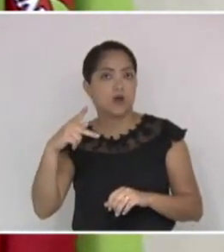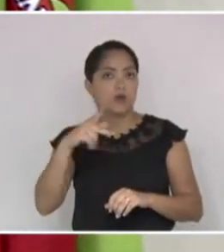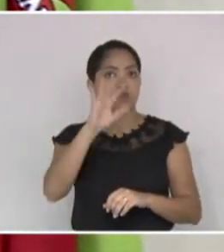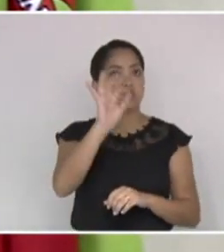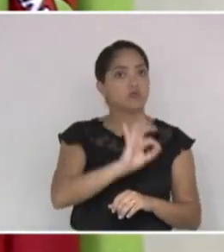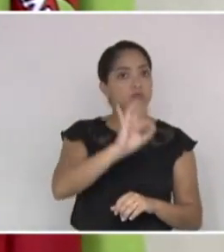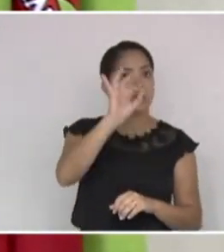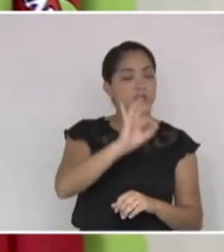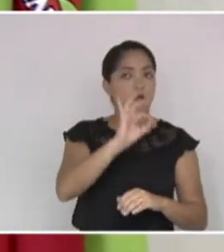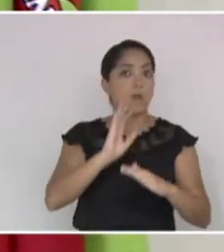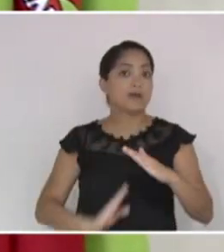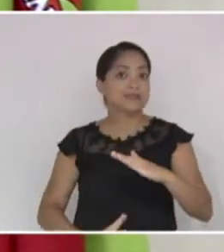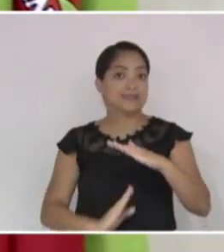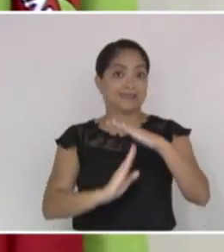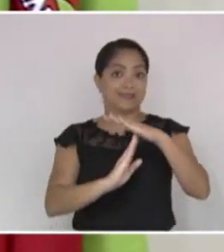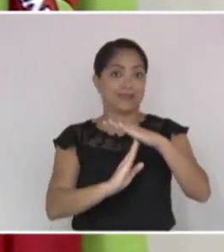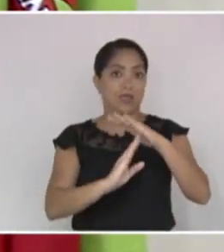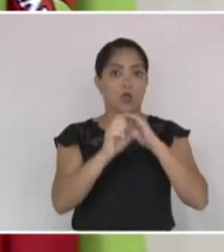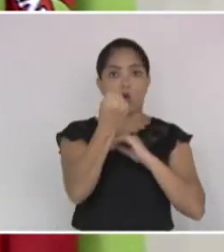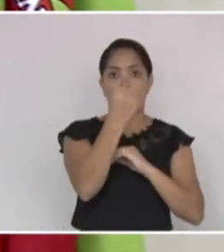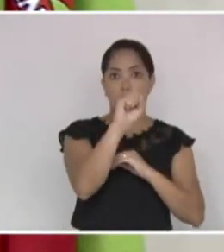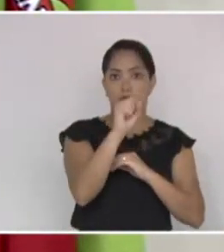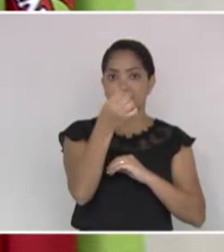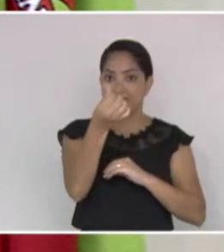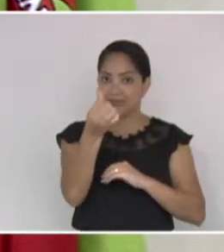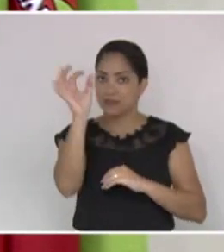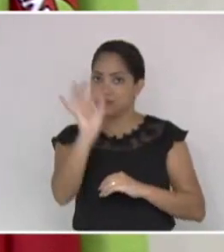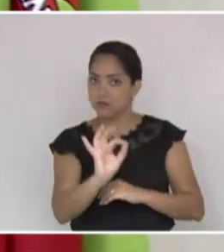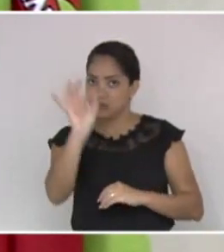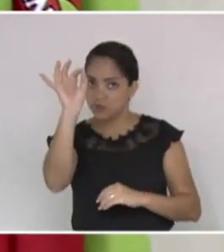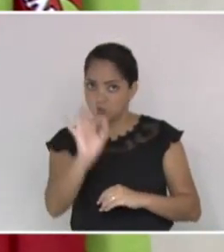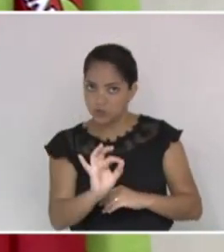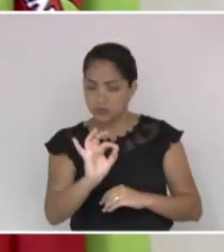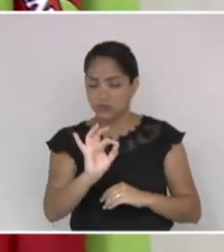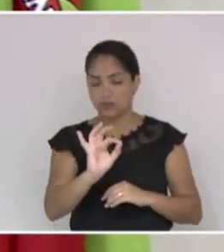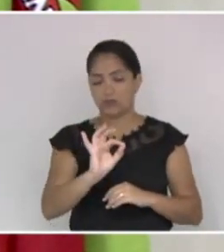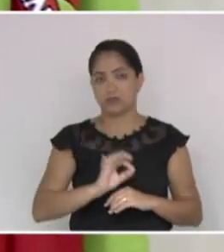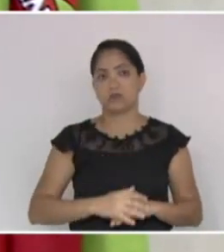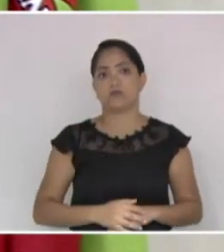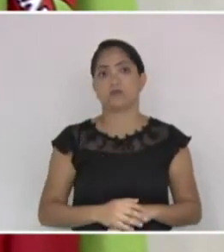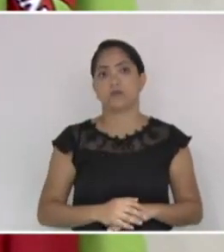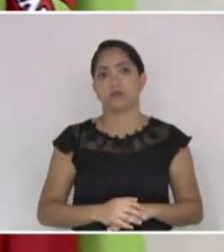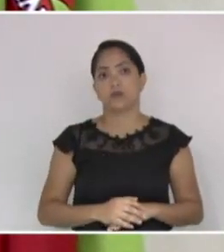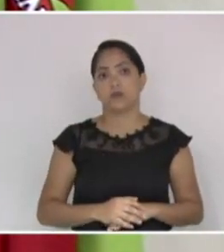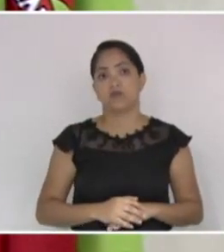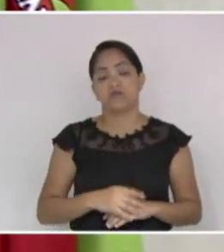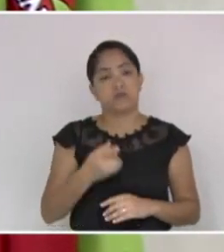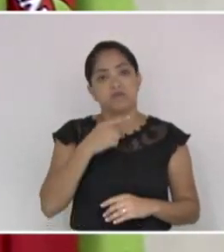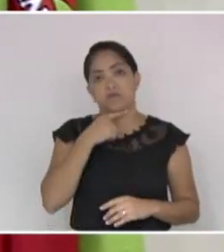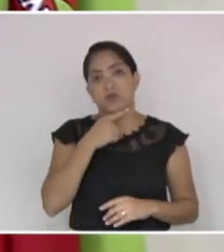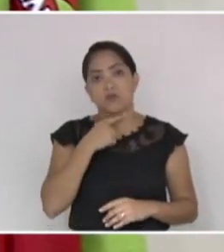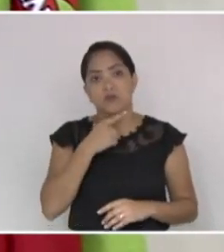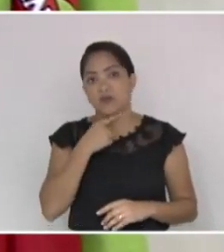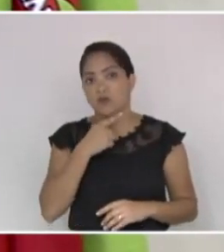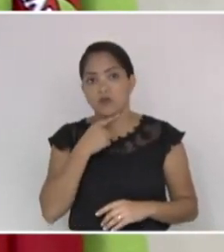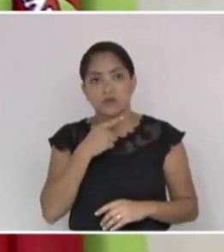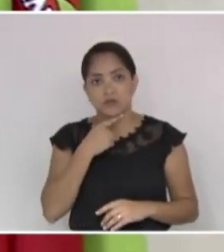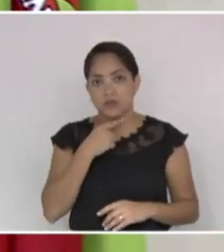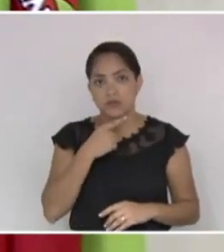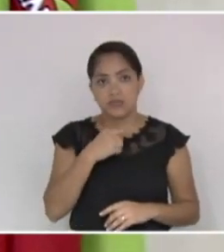percentual de até 86% da média de contribuição. Então, ela não vai chegar nunca